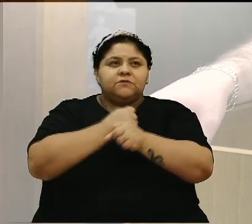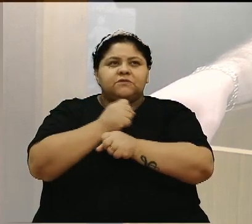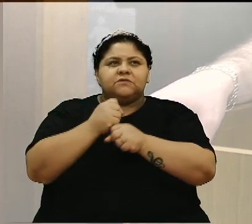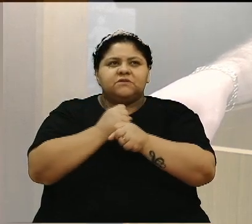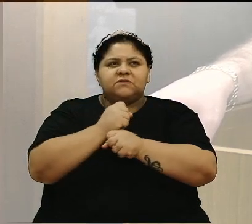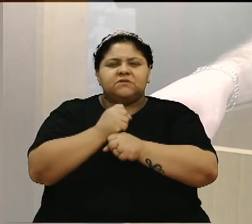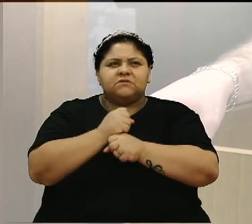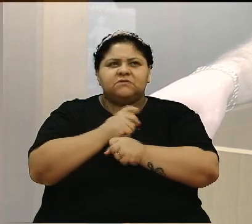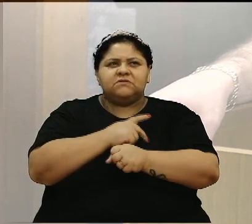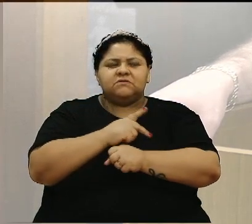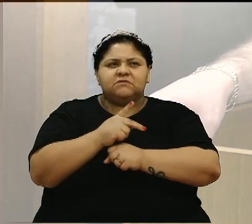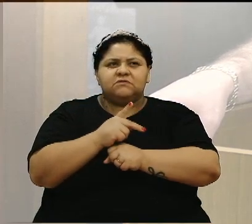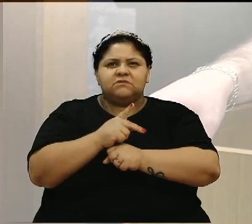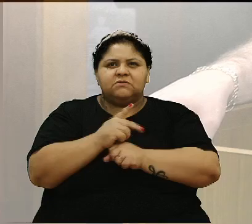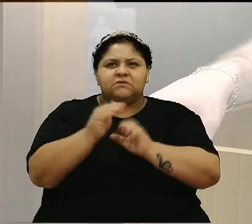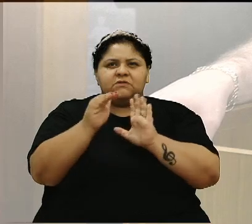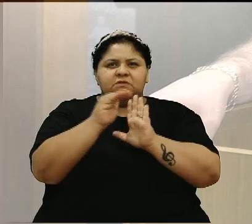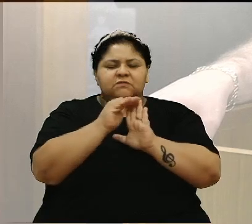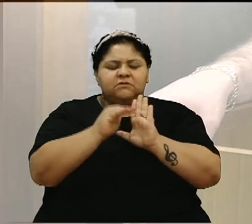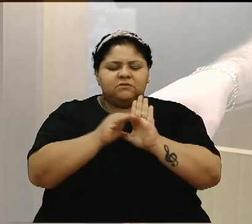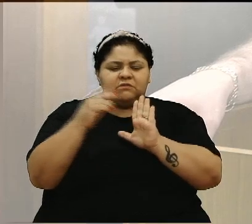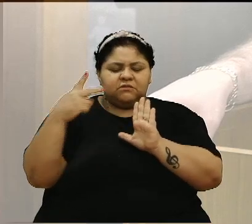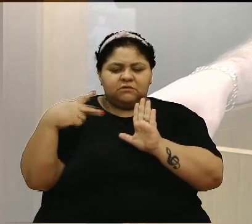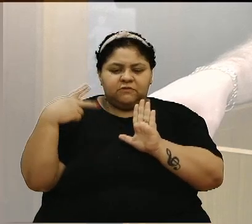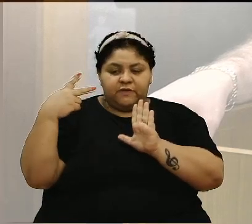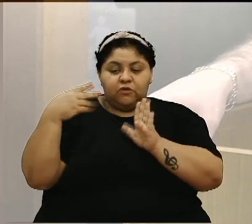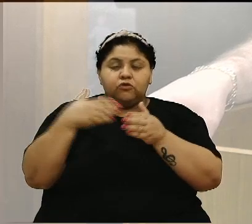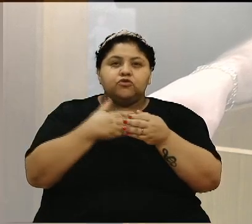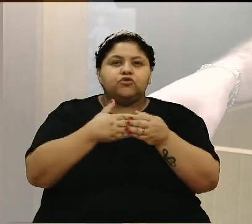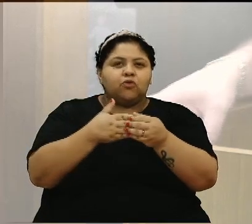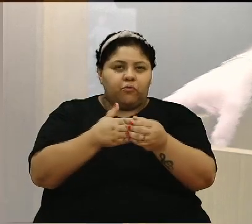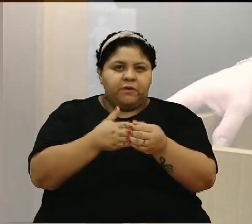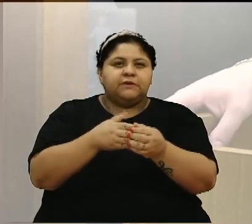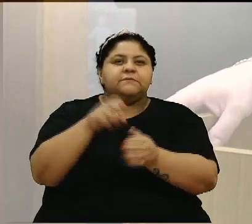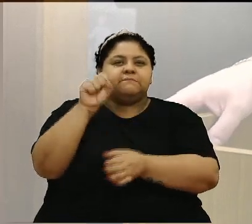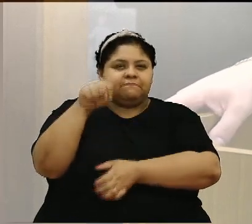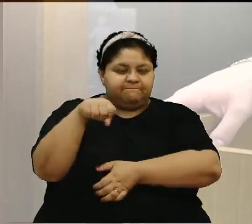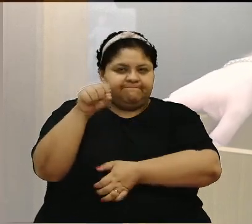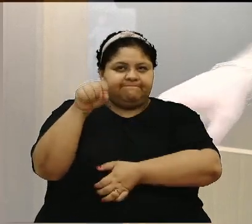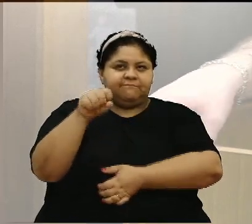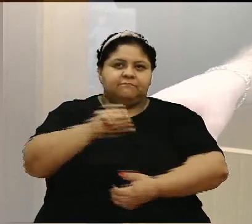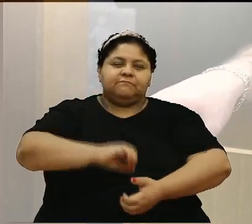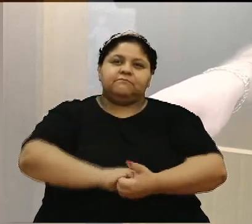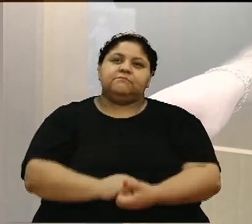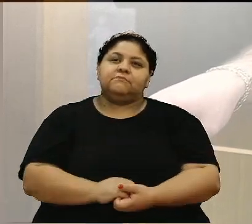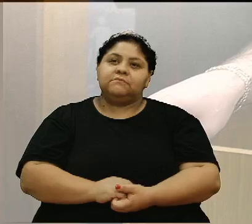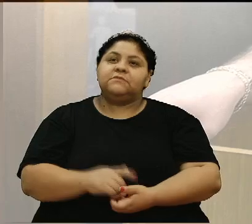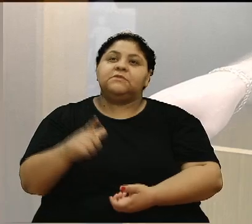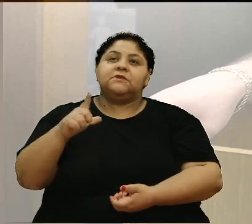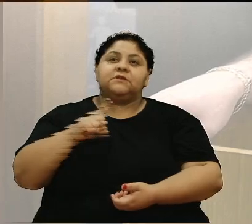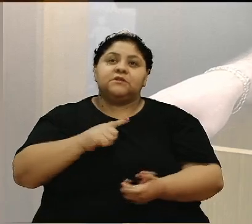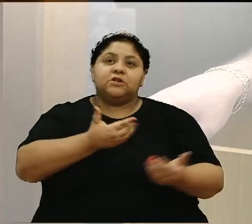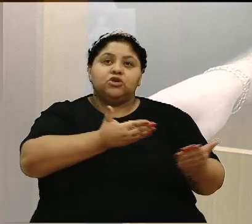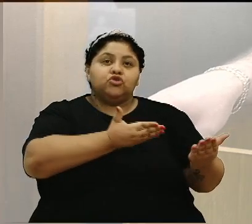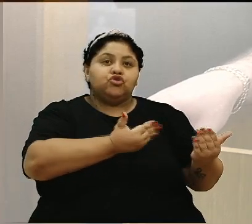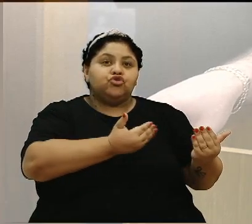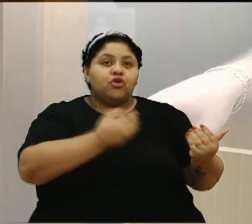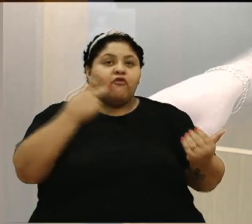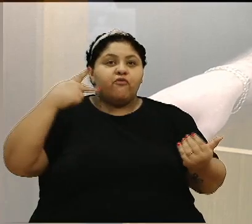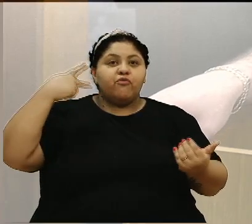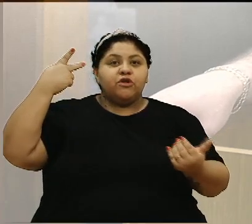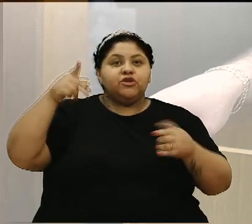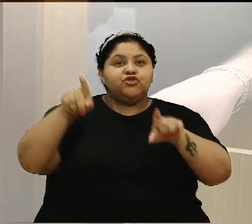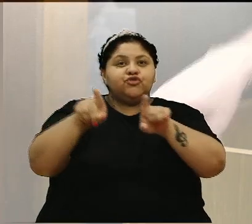foi, presidente, o programa do vereador Sombra, isso, né? E tem o jovem parlamentar também, mas